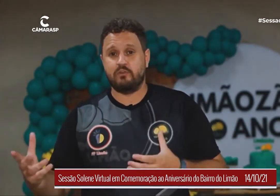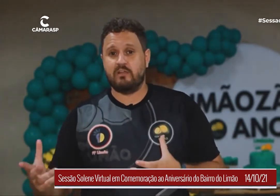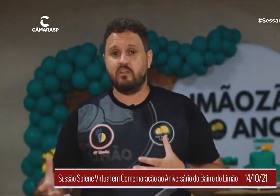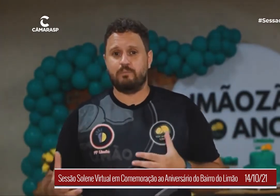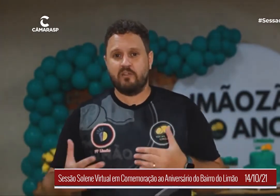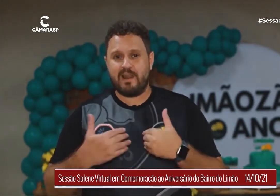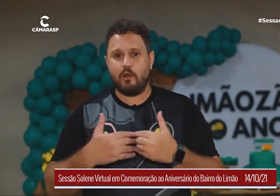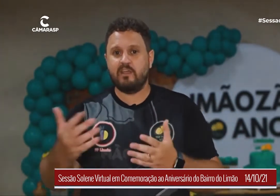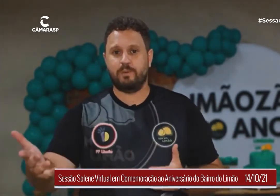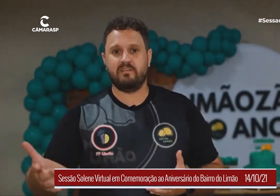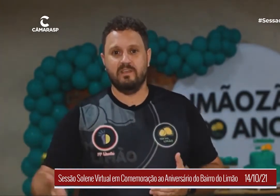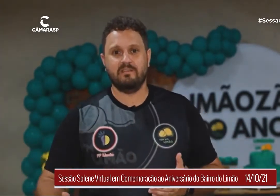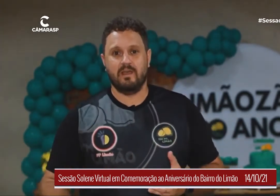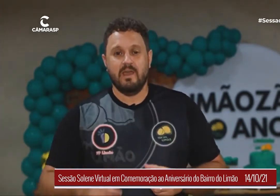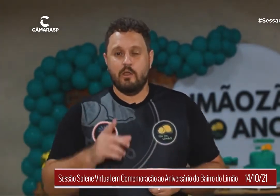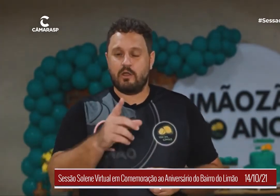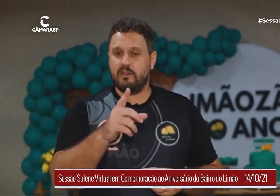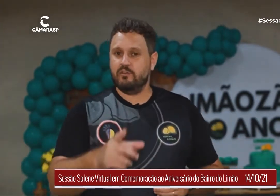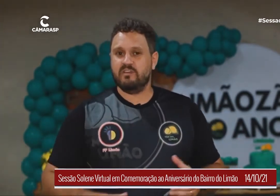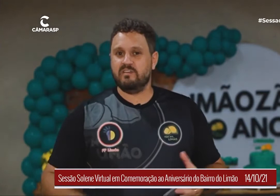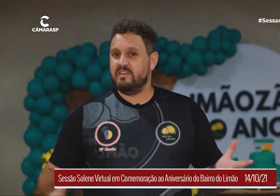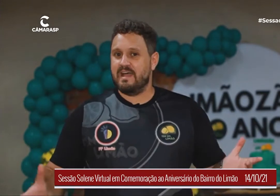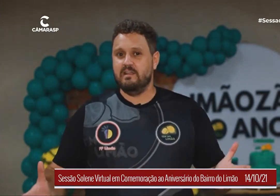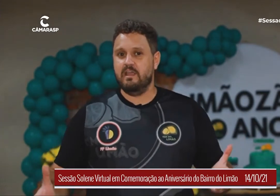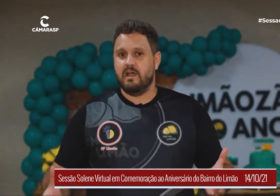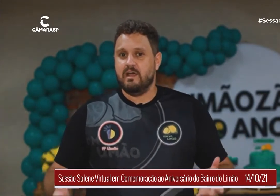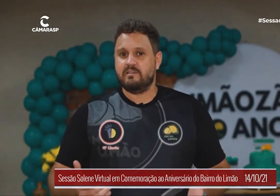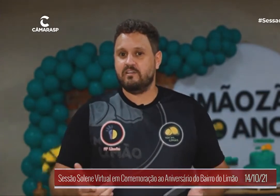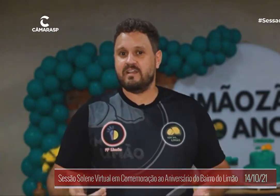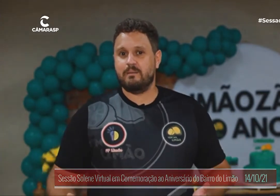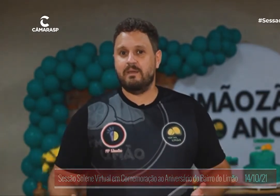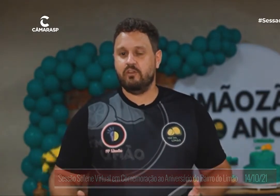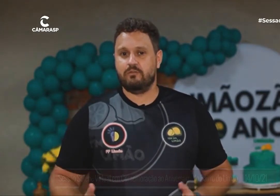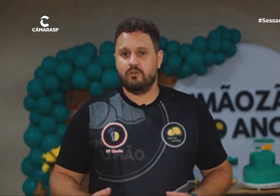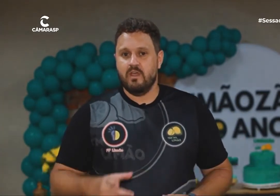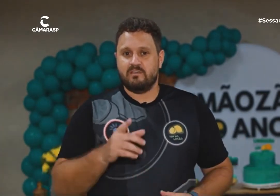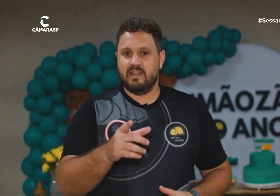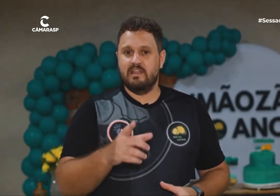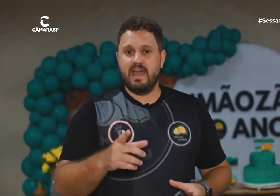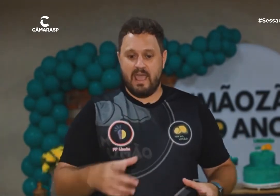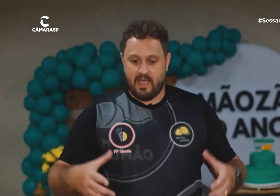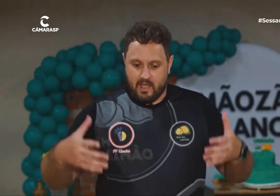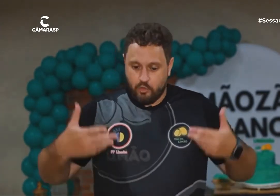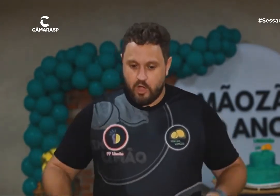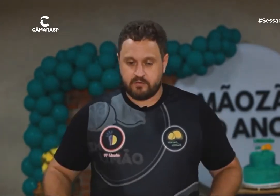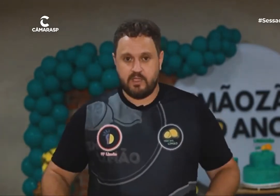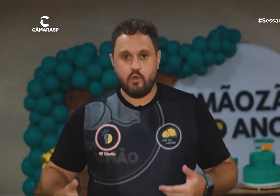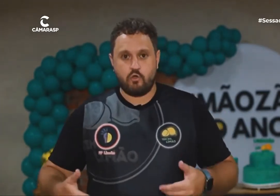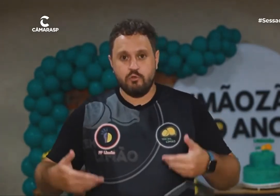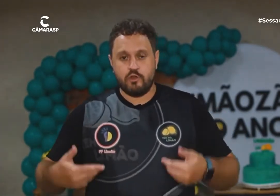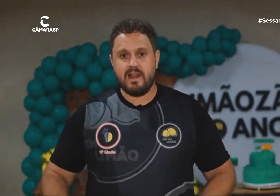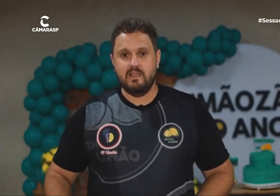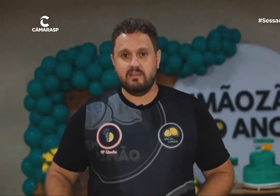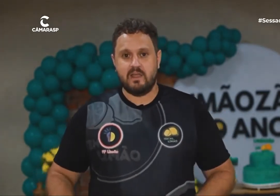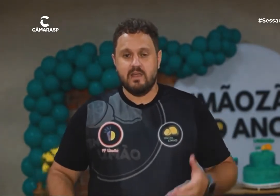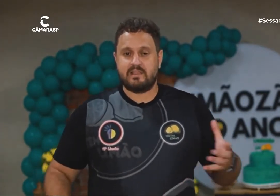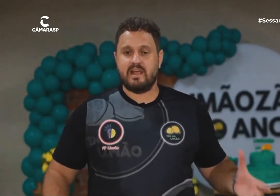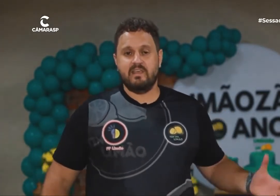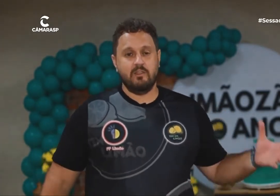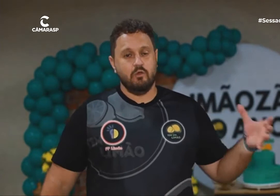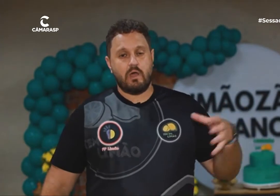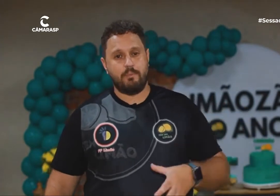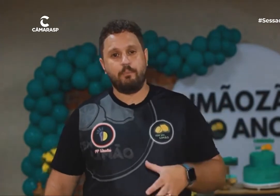está perto da gente para a gente falar o que a gente precisa. Eu acredito que cidadania seja exatamente isso. Cidadania é nós, eu como